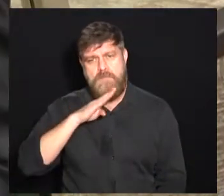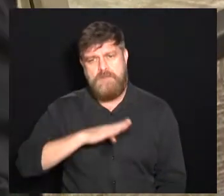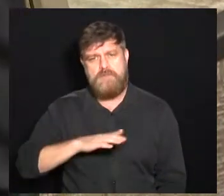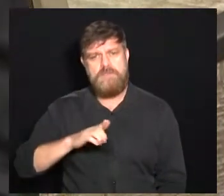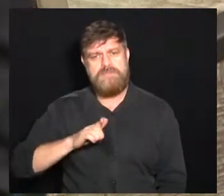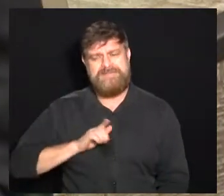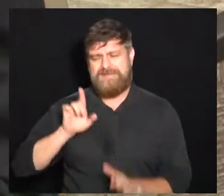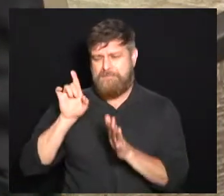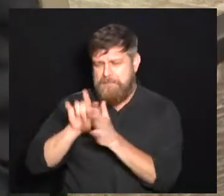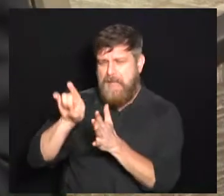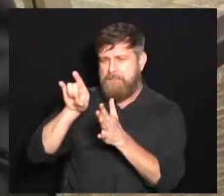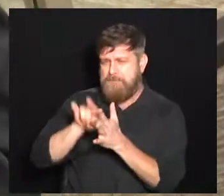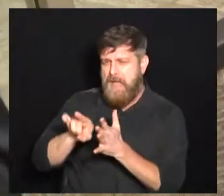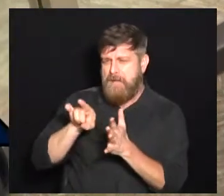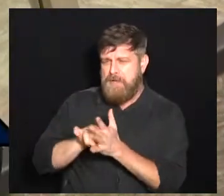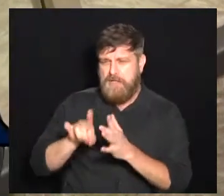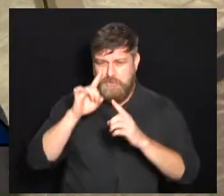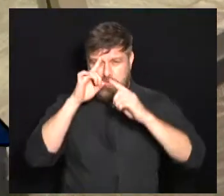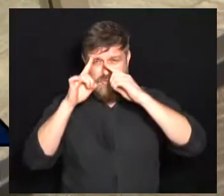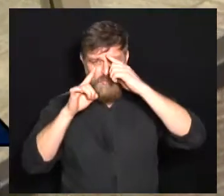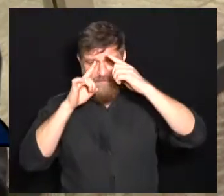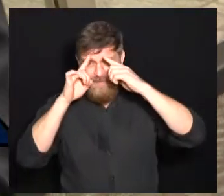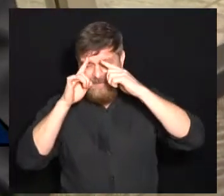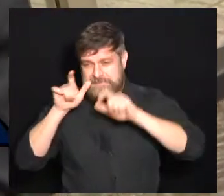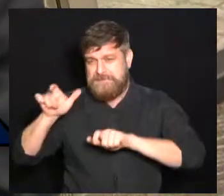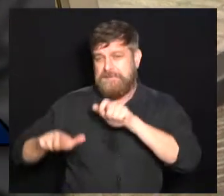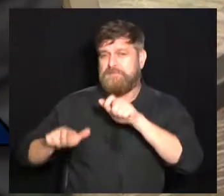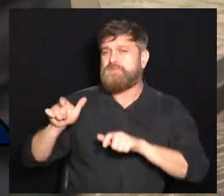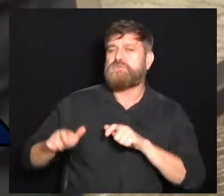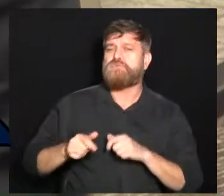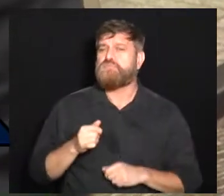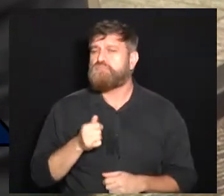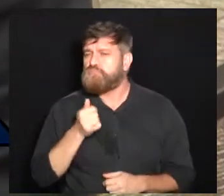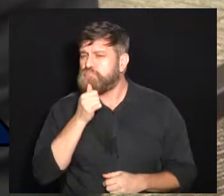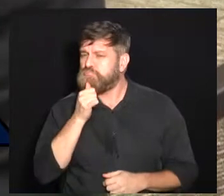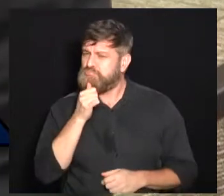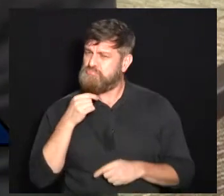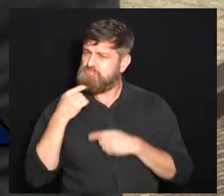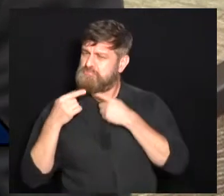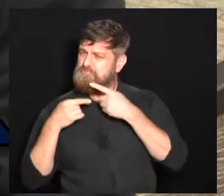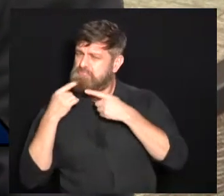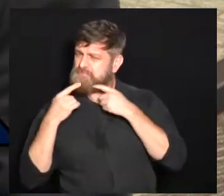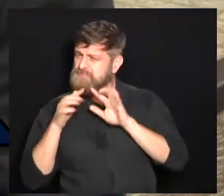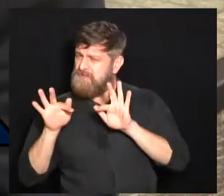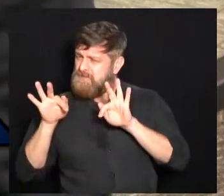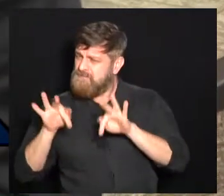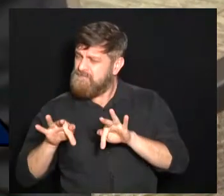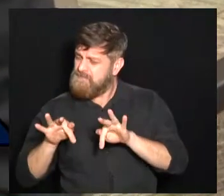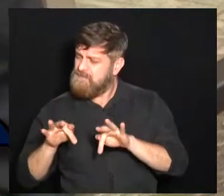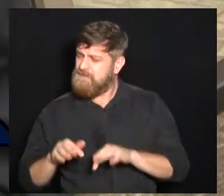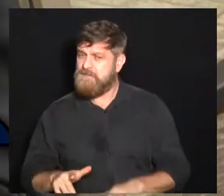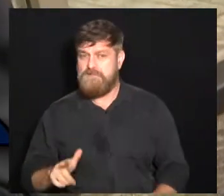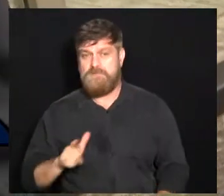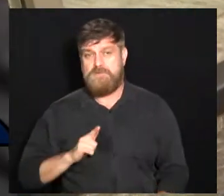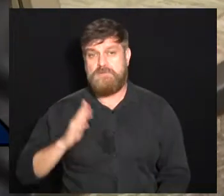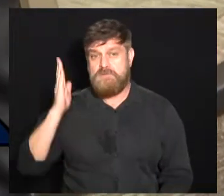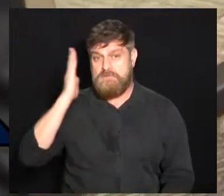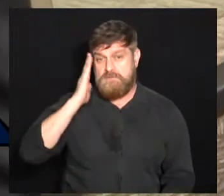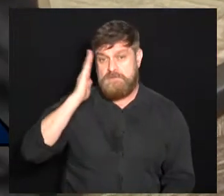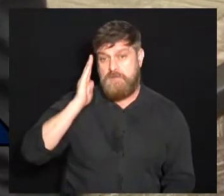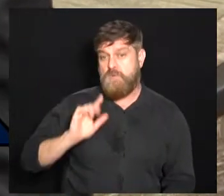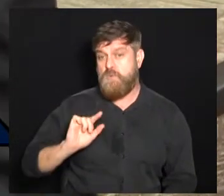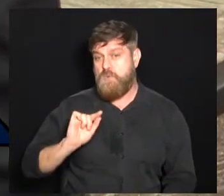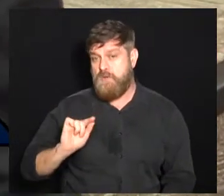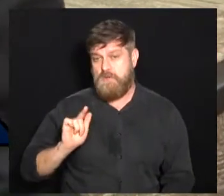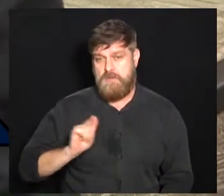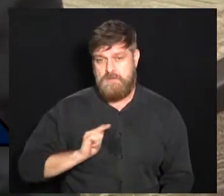muitas perguntas, muitas dúvidas, né? Muitas pessoas ainda questionaram algumas questões agora no final da sessão. Sabemos que